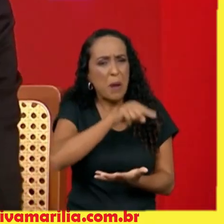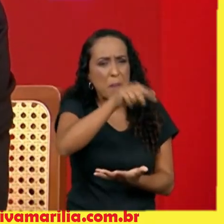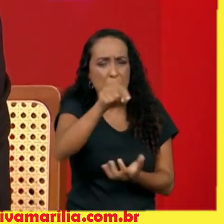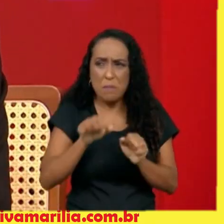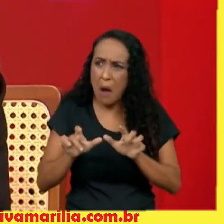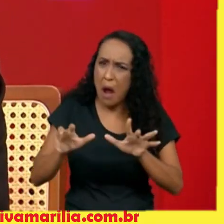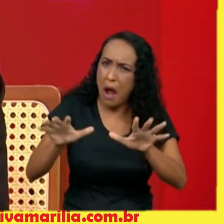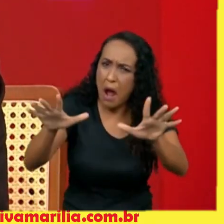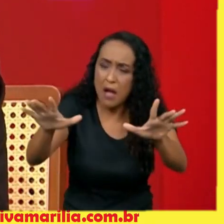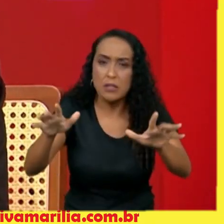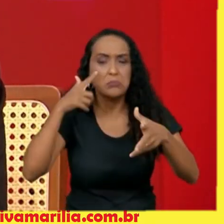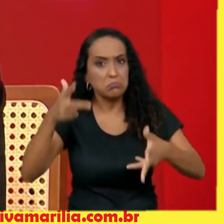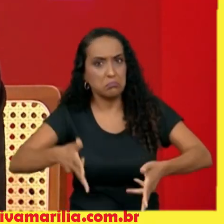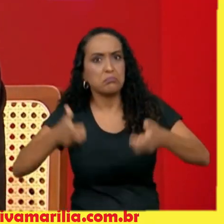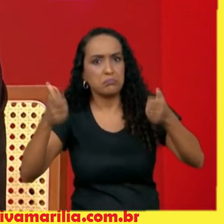espalhando.